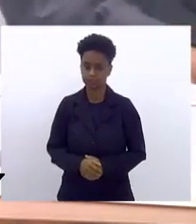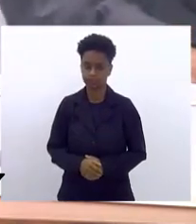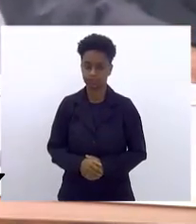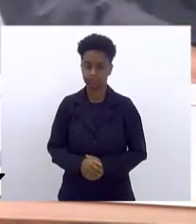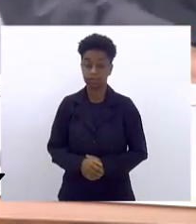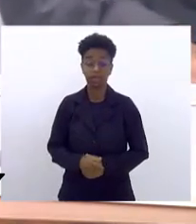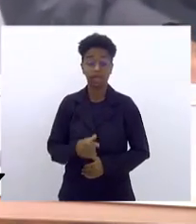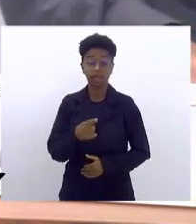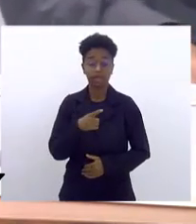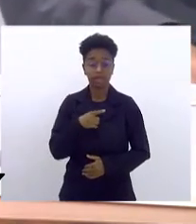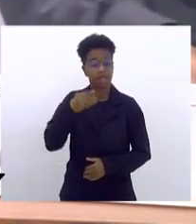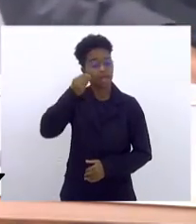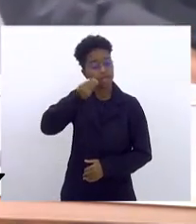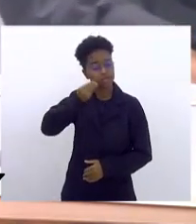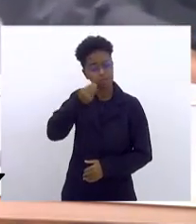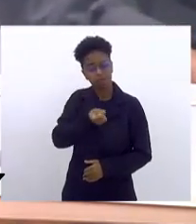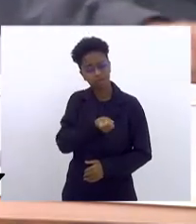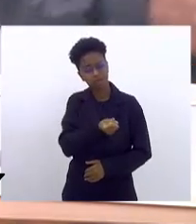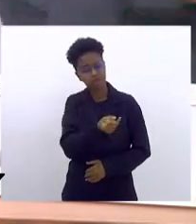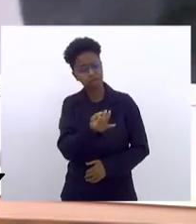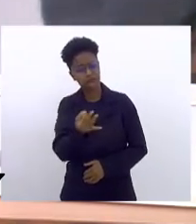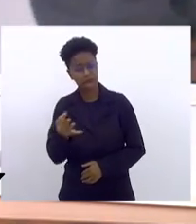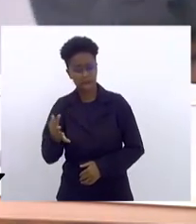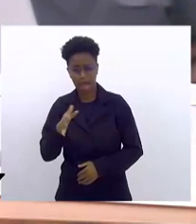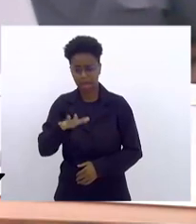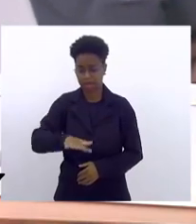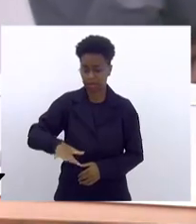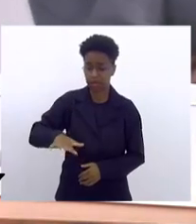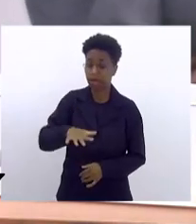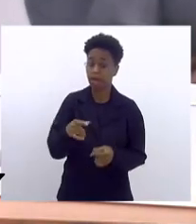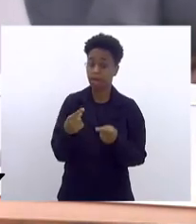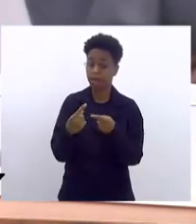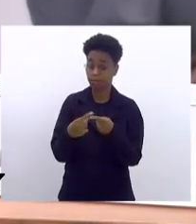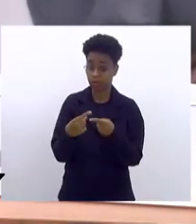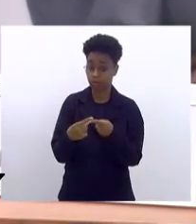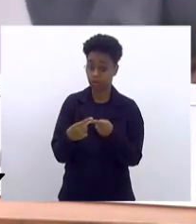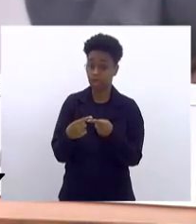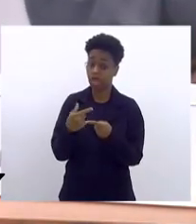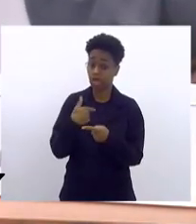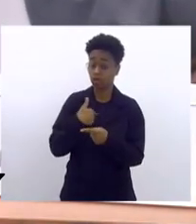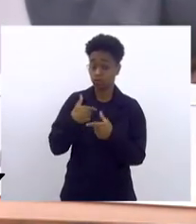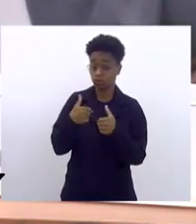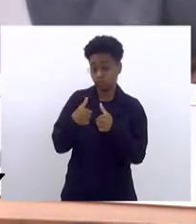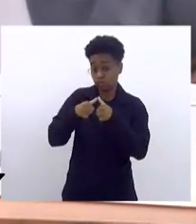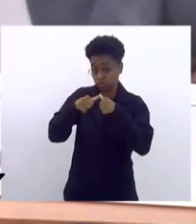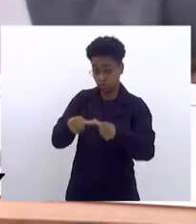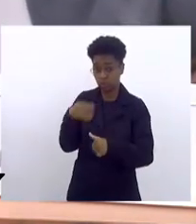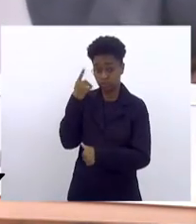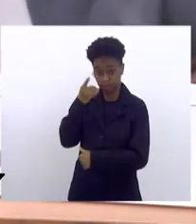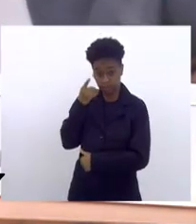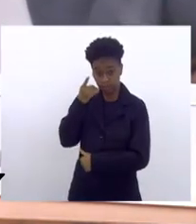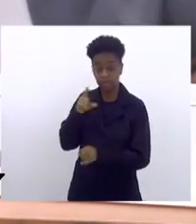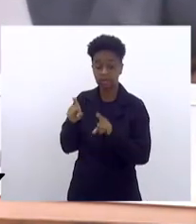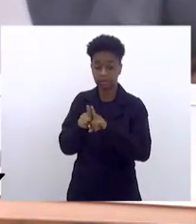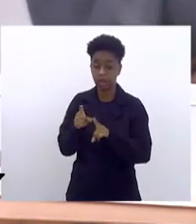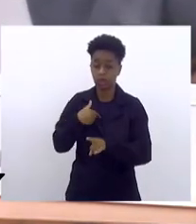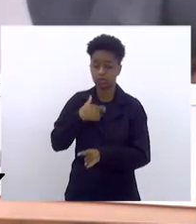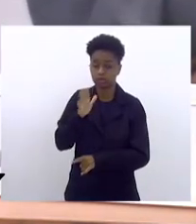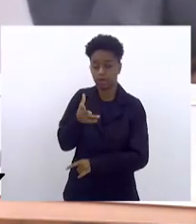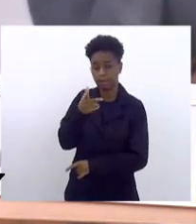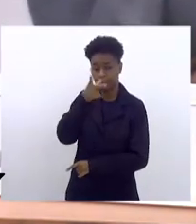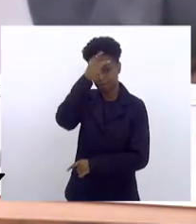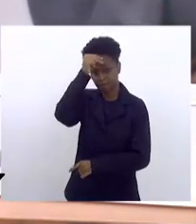muitas experiências nesse sentido porque até até porque eu estou deputada fui prefeita por 13 anos